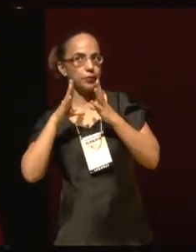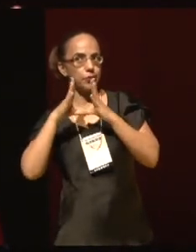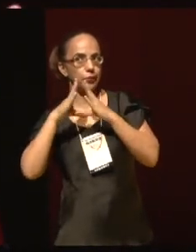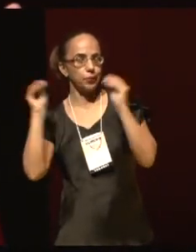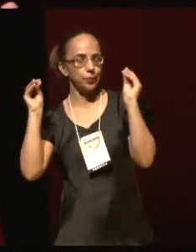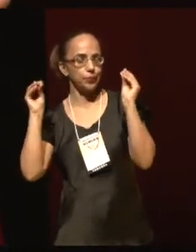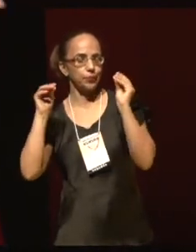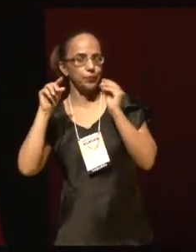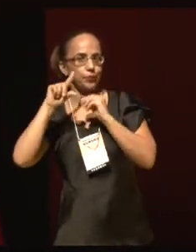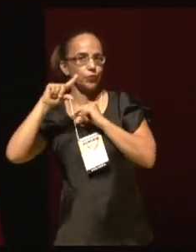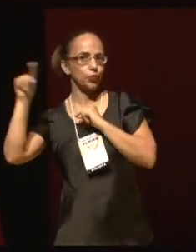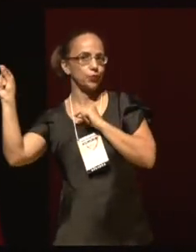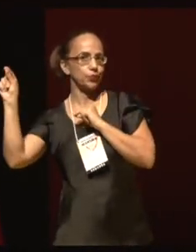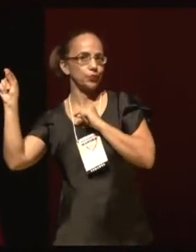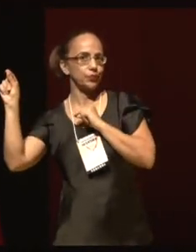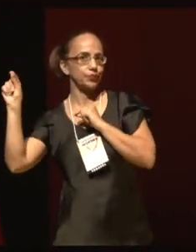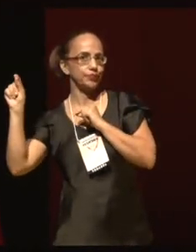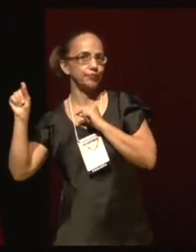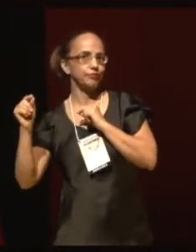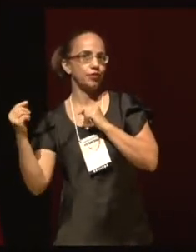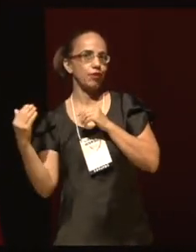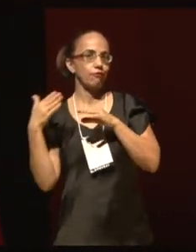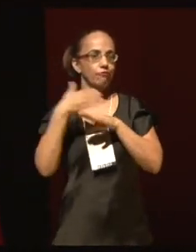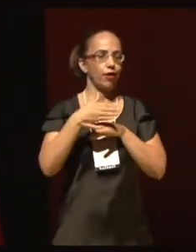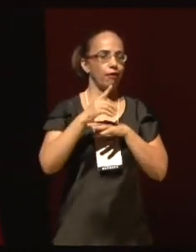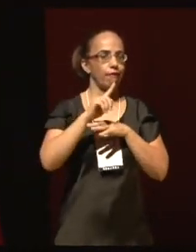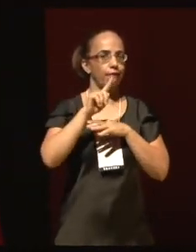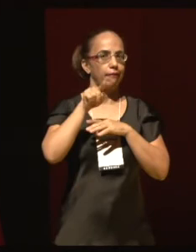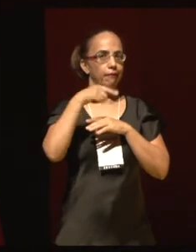desaparece. Quando isso acontece,